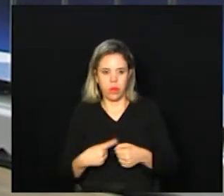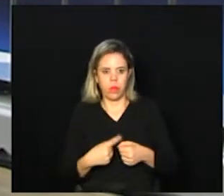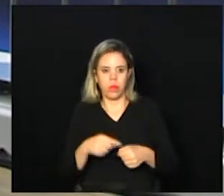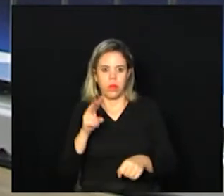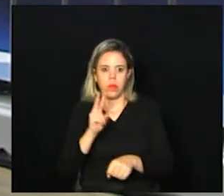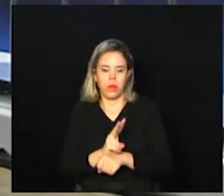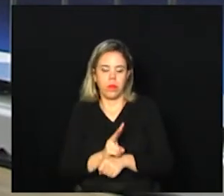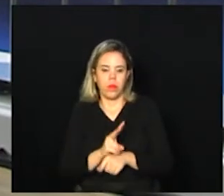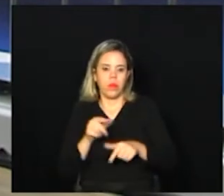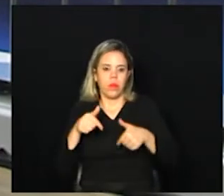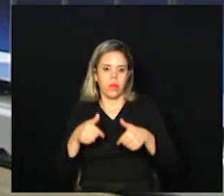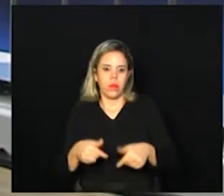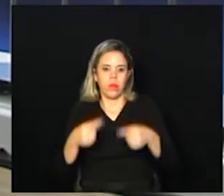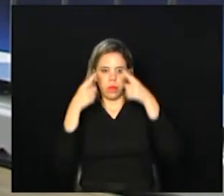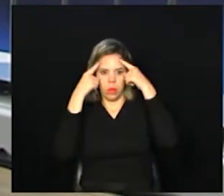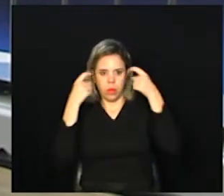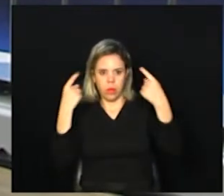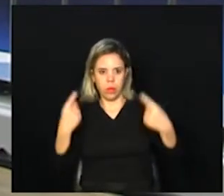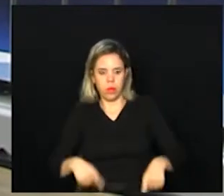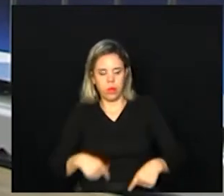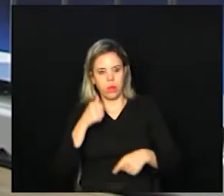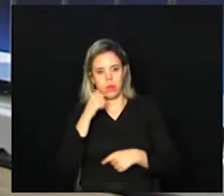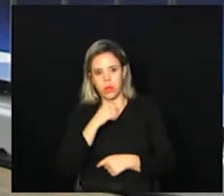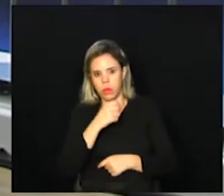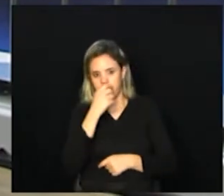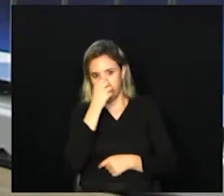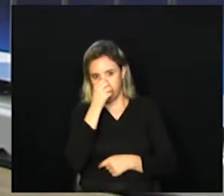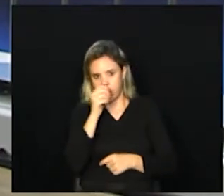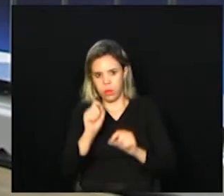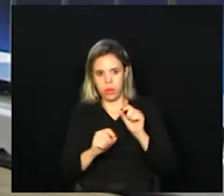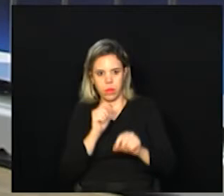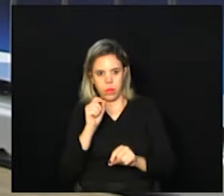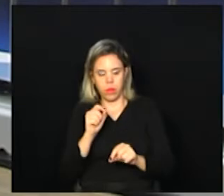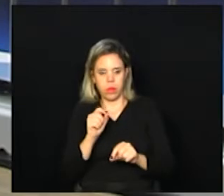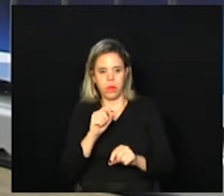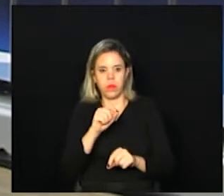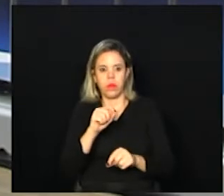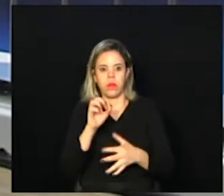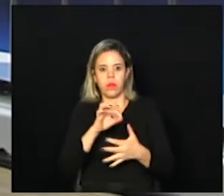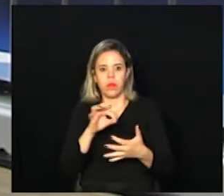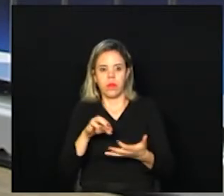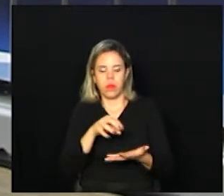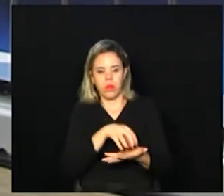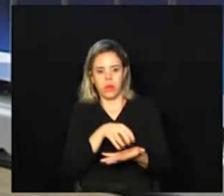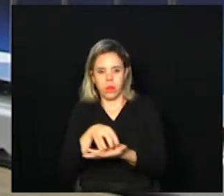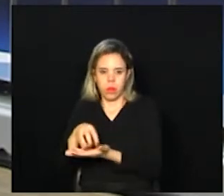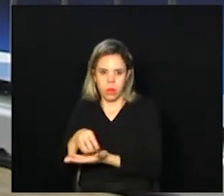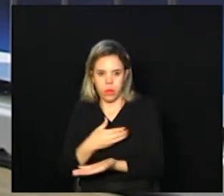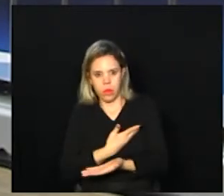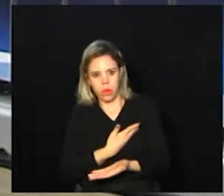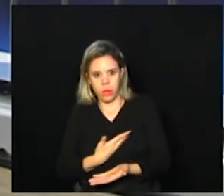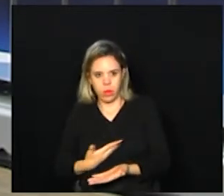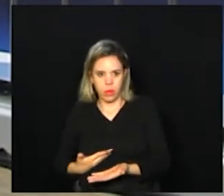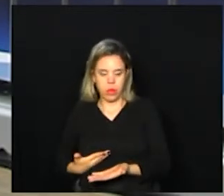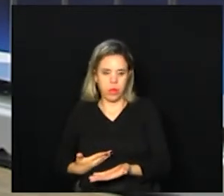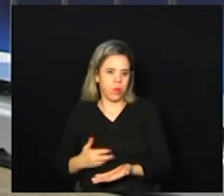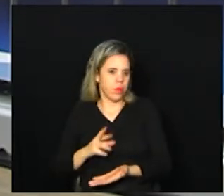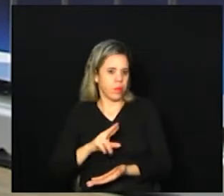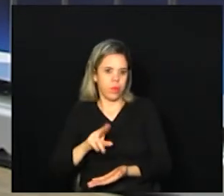e Enfrentamento à Violência contra a Mulher, e que será composta por órgãos governamentais e